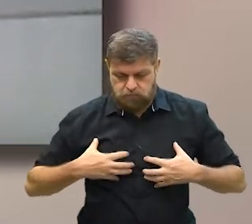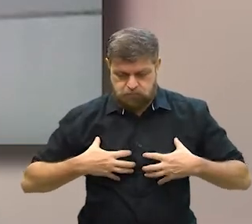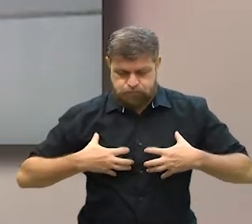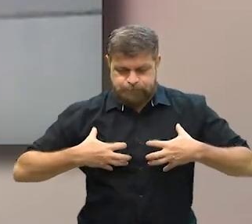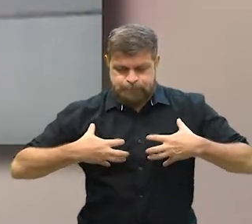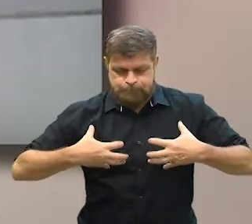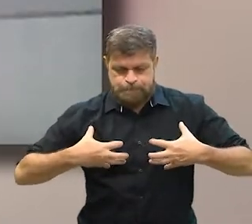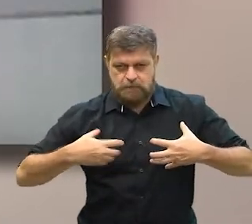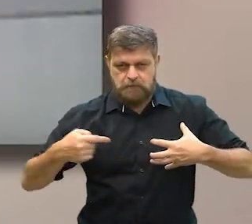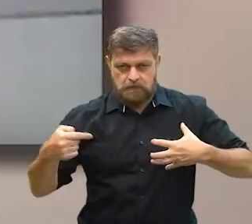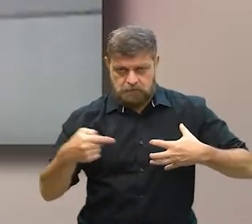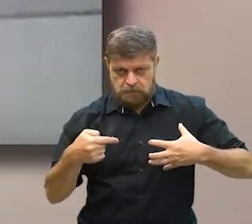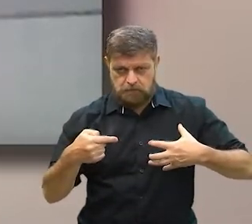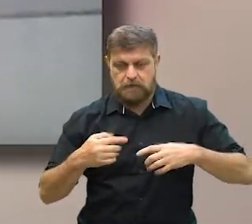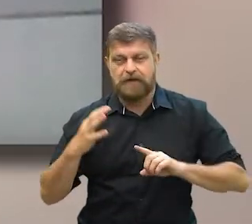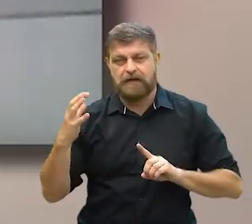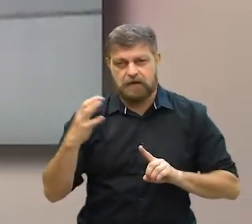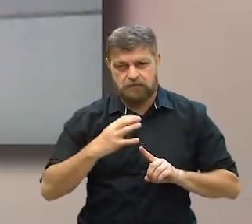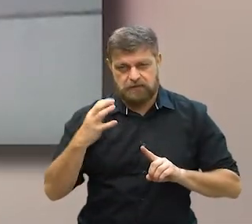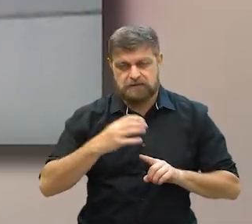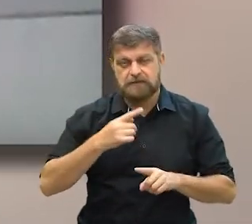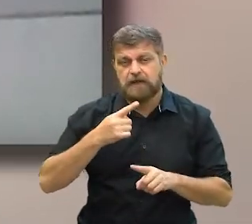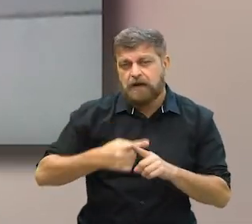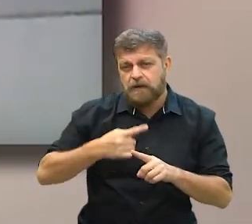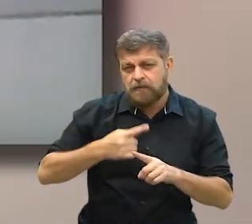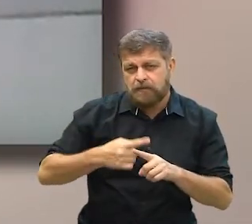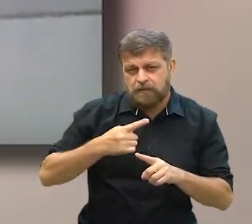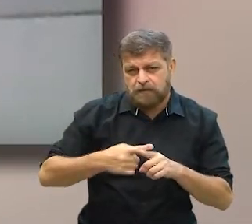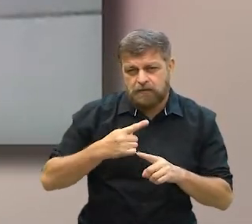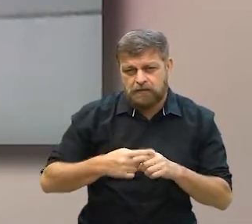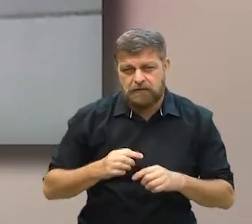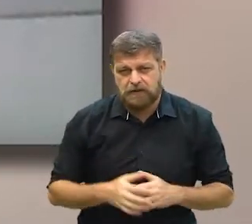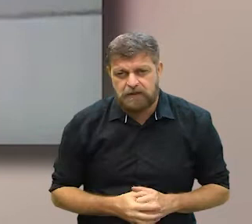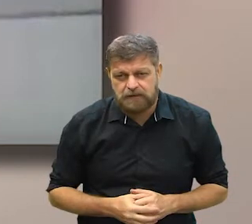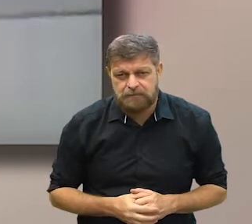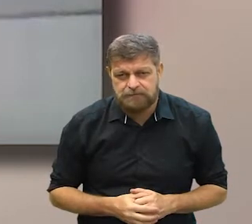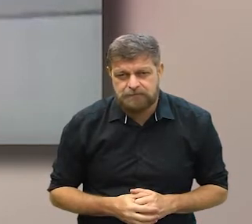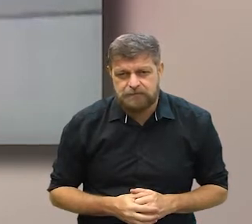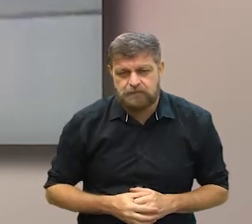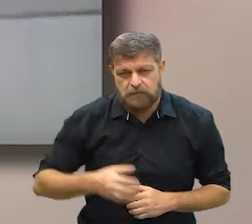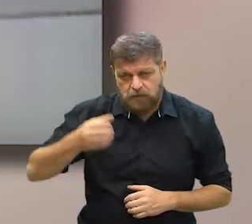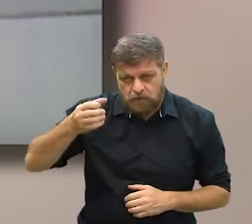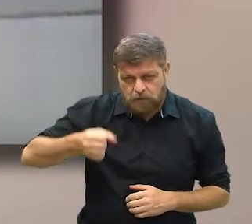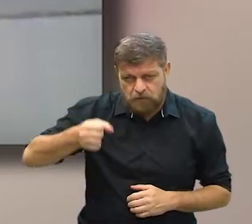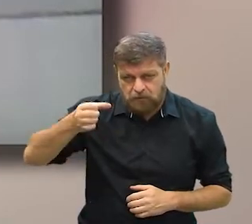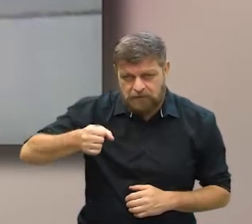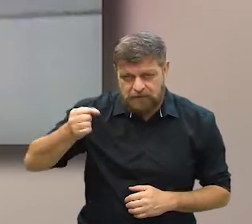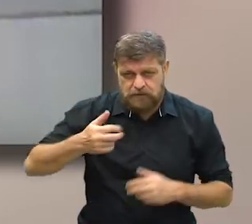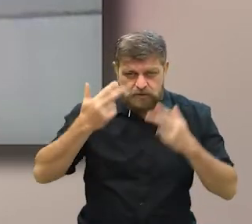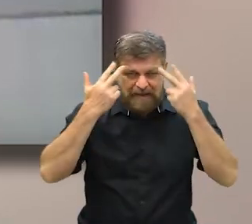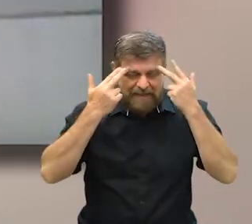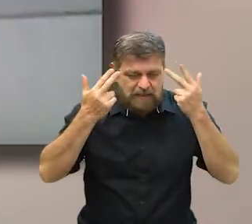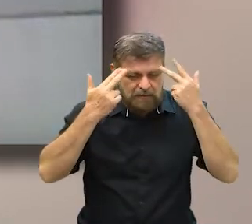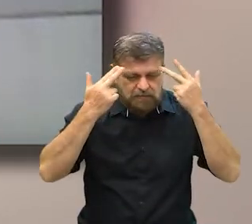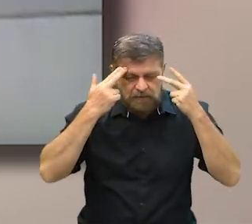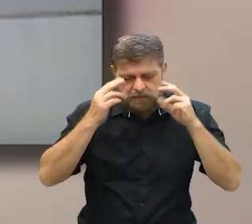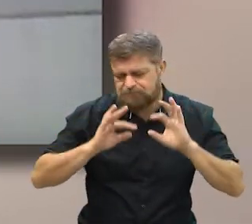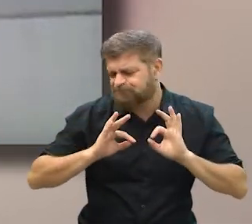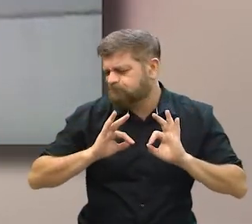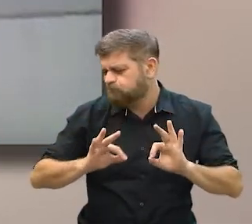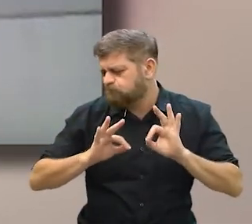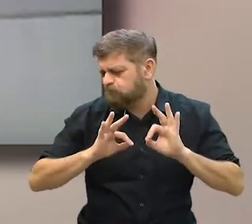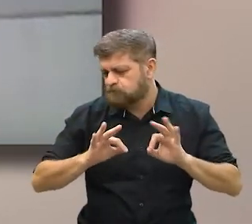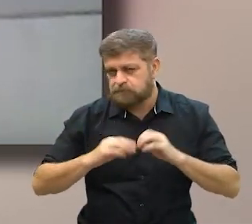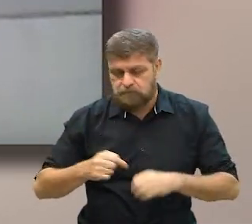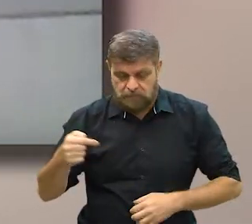de líquido. Por quê? Porque na composição do leite, a natureza é muito sábia, sabe? Eu sempre falo para as mães,